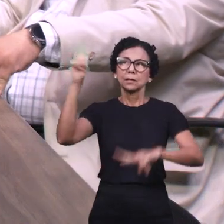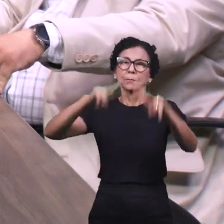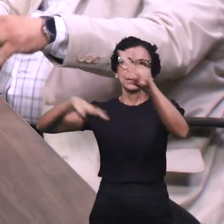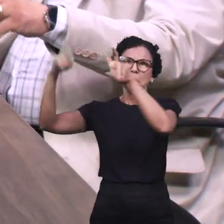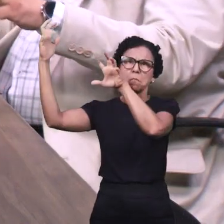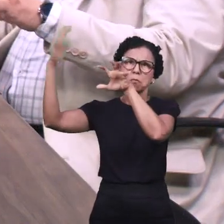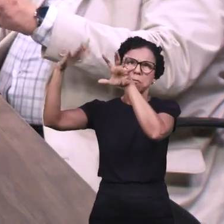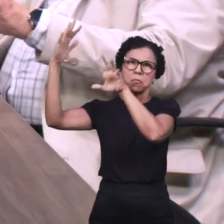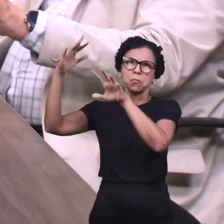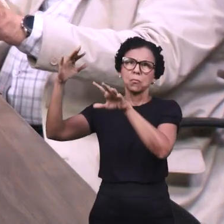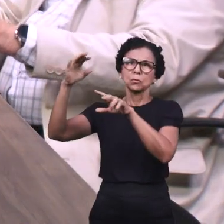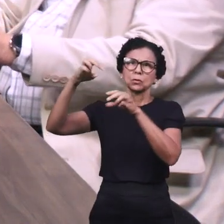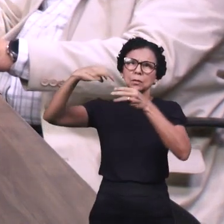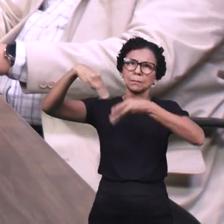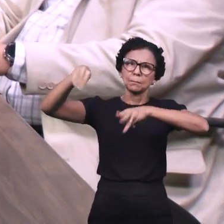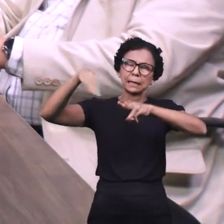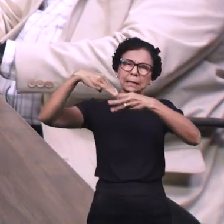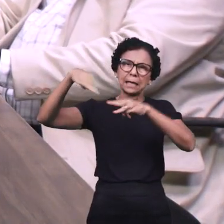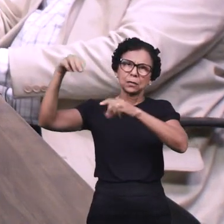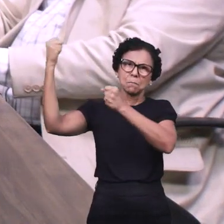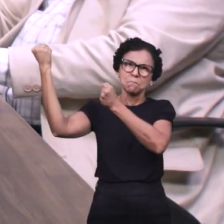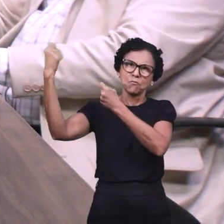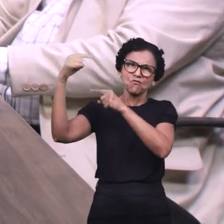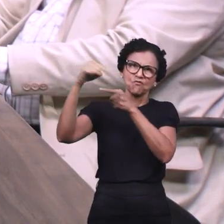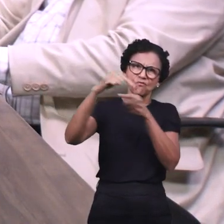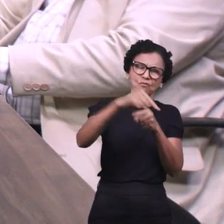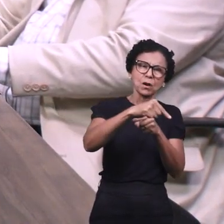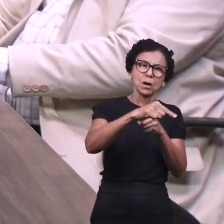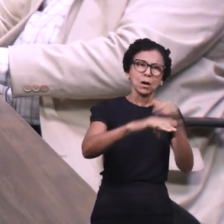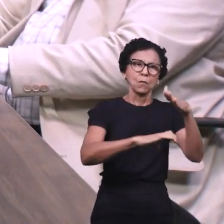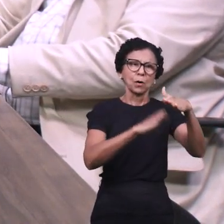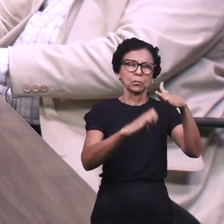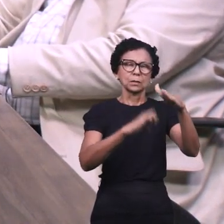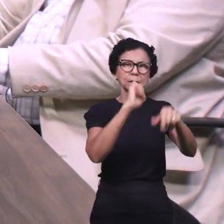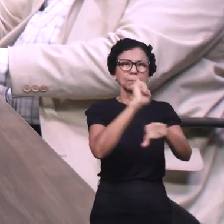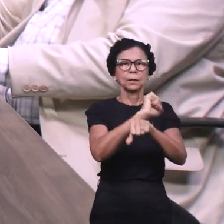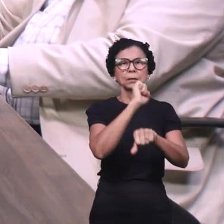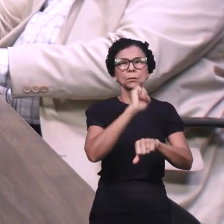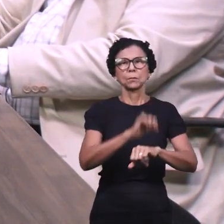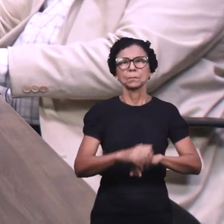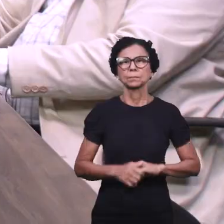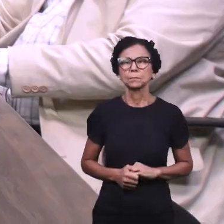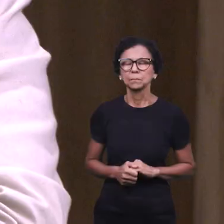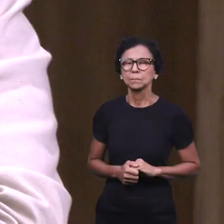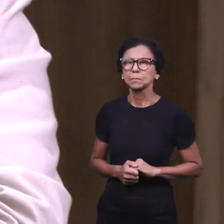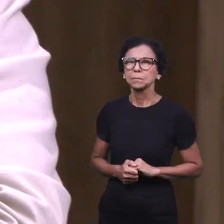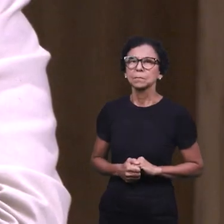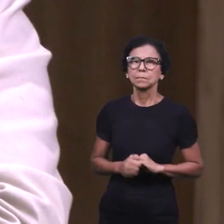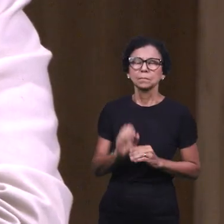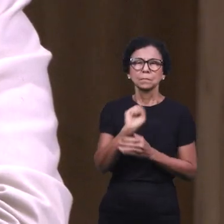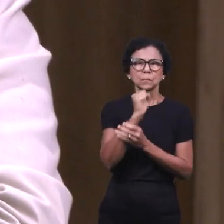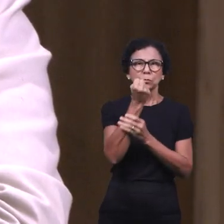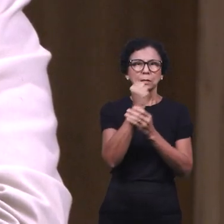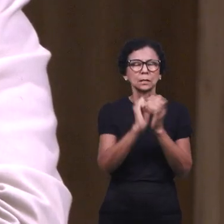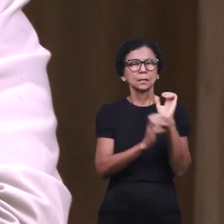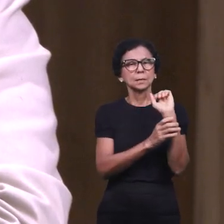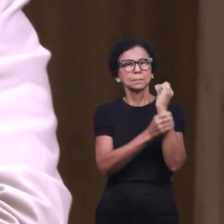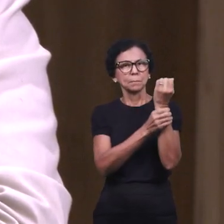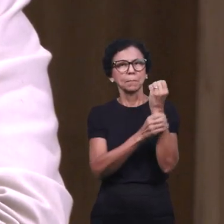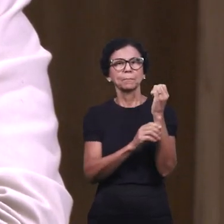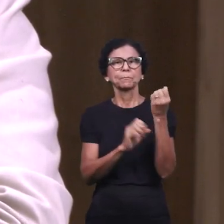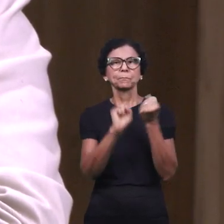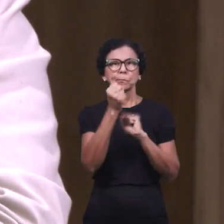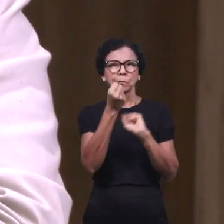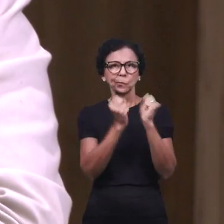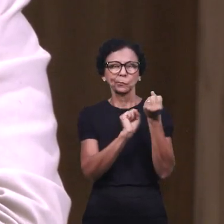né? Então, tomando como base esses dois eventos, há uma preocupação grande da comunidade científica, justamente